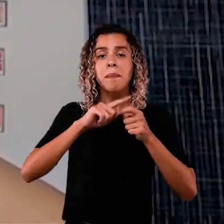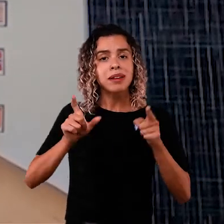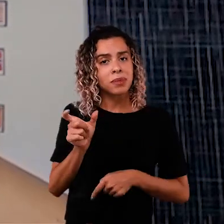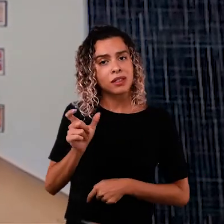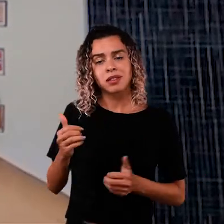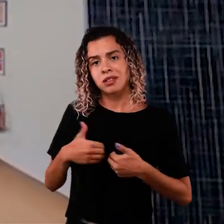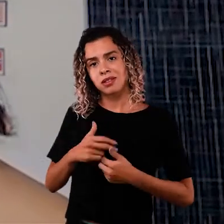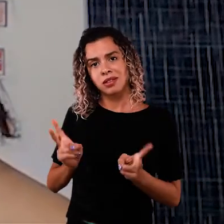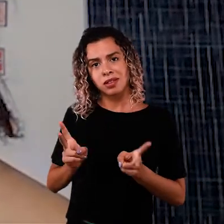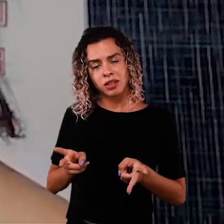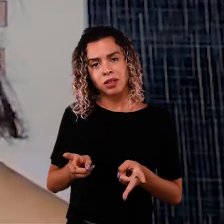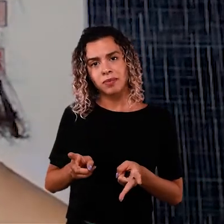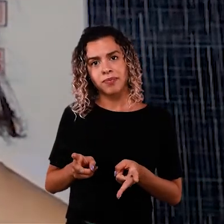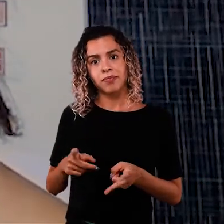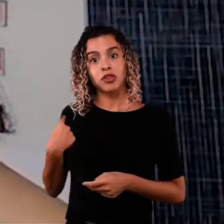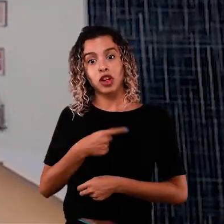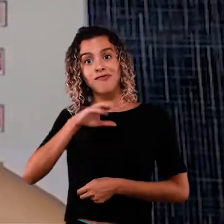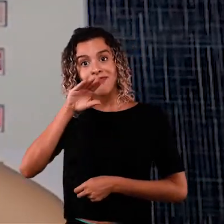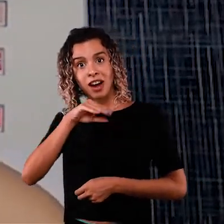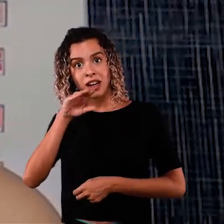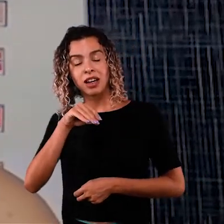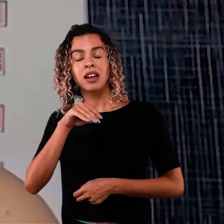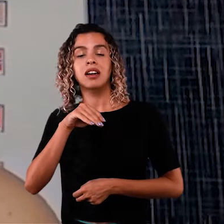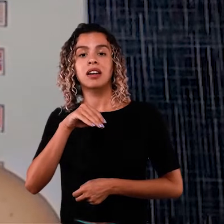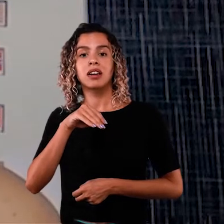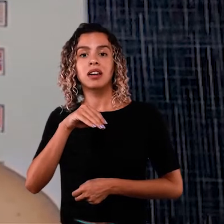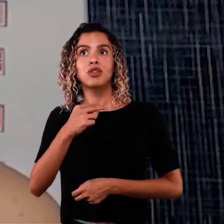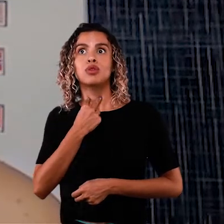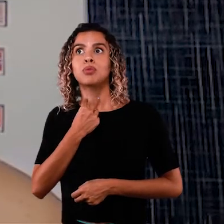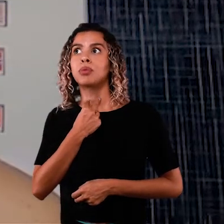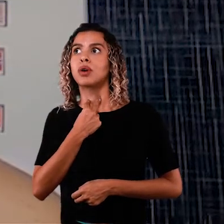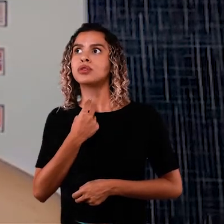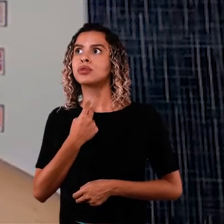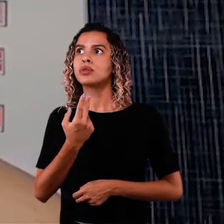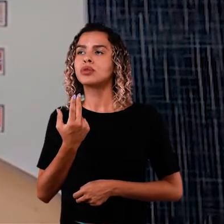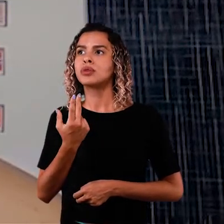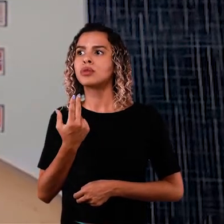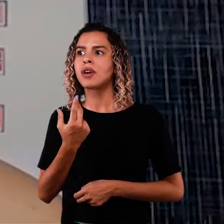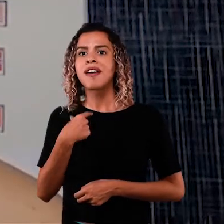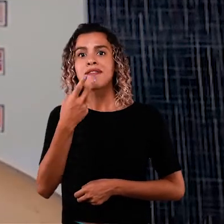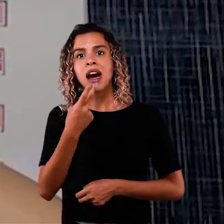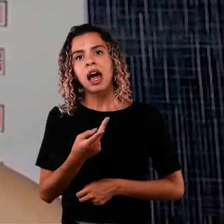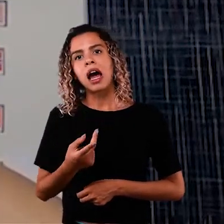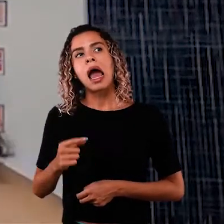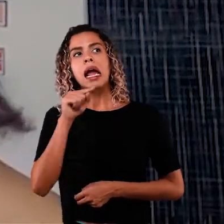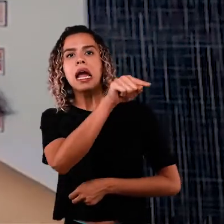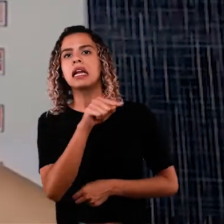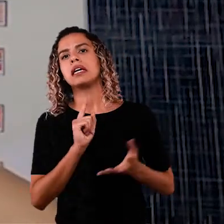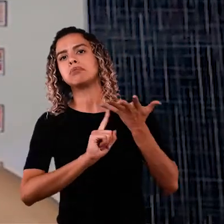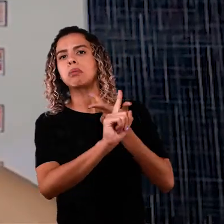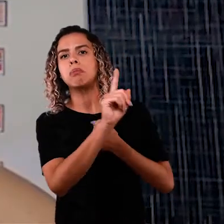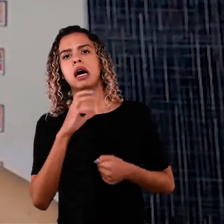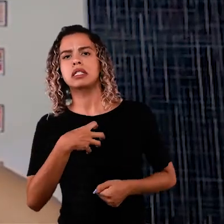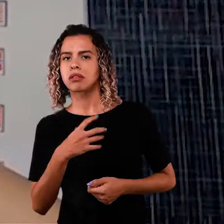eu acho que nenhum de nós, por exemplo, que fala, poderia poderia supor como é a